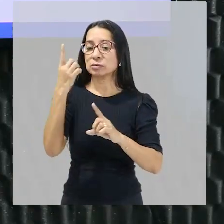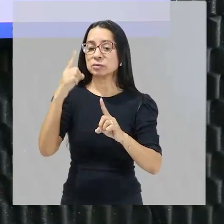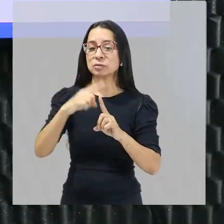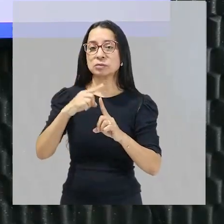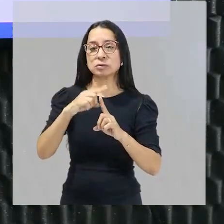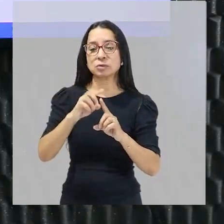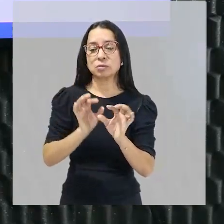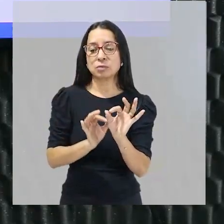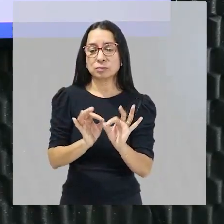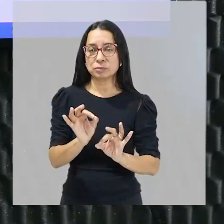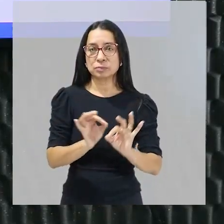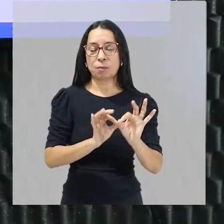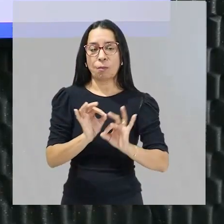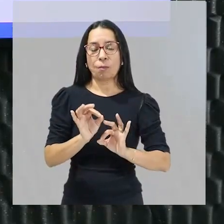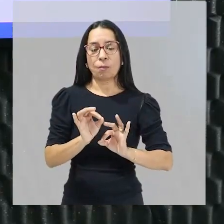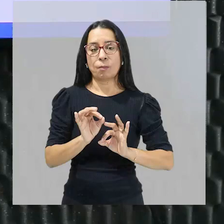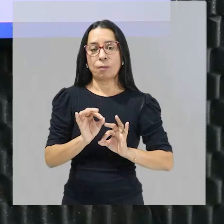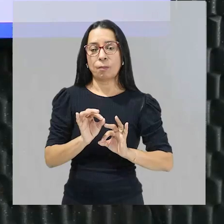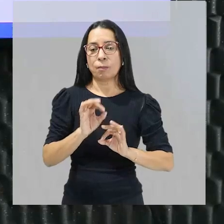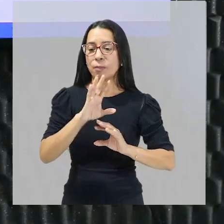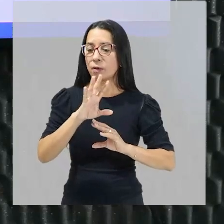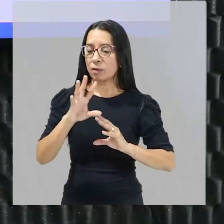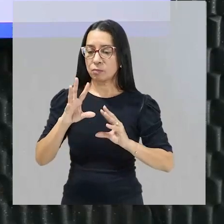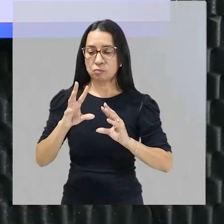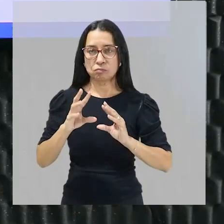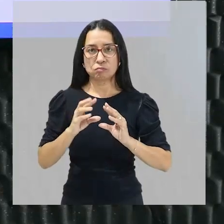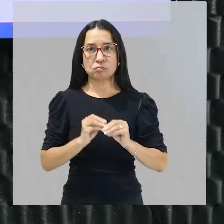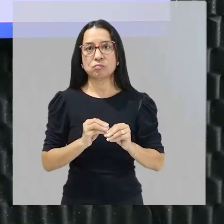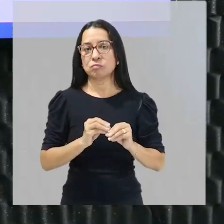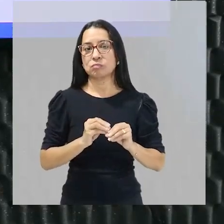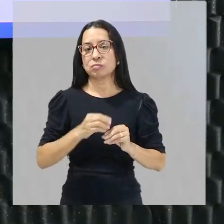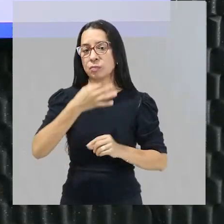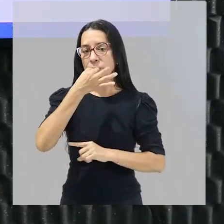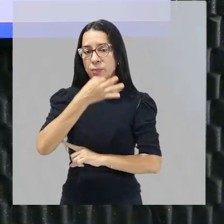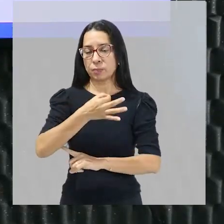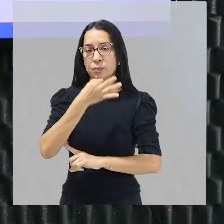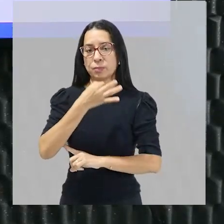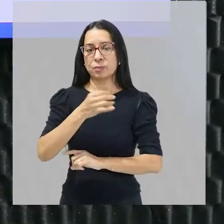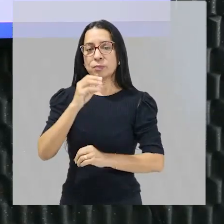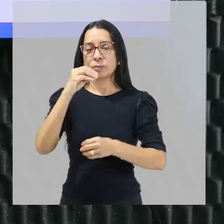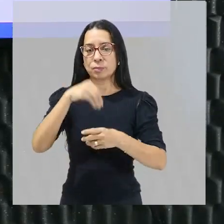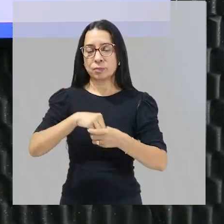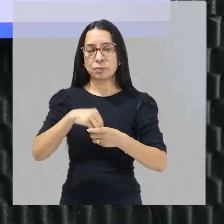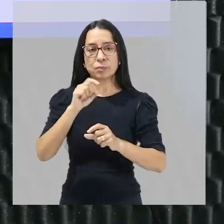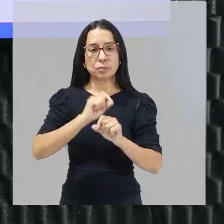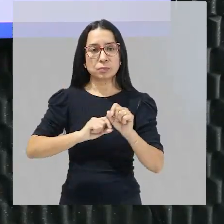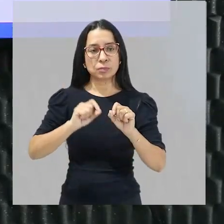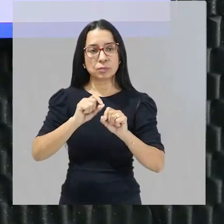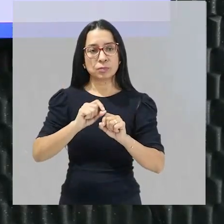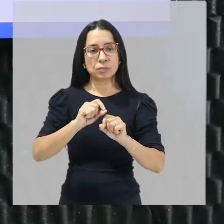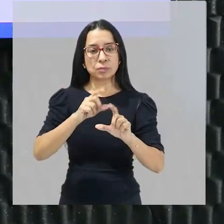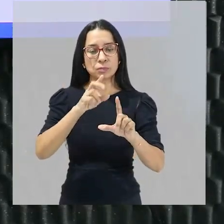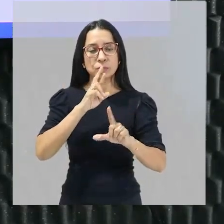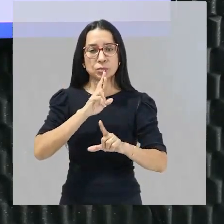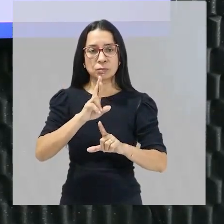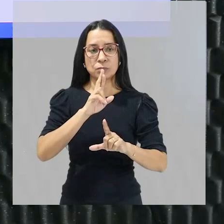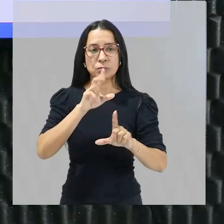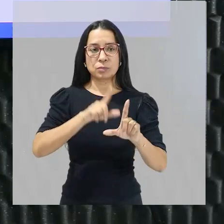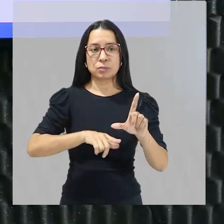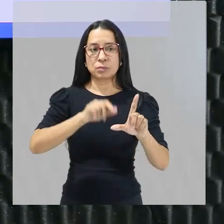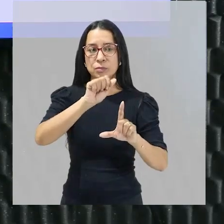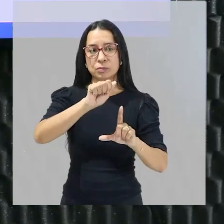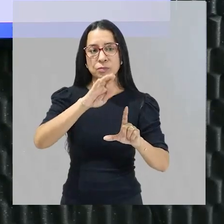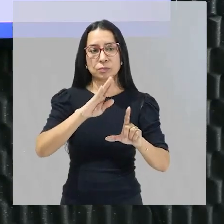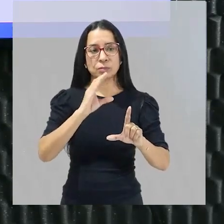Então, quando você pega todos, né, para julgar aqui dentro de um quadro de alternativas, você vai